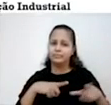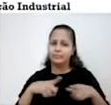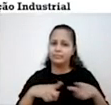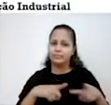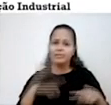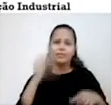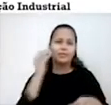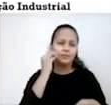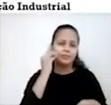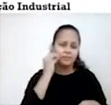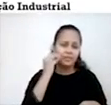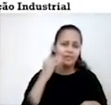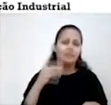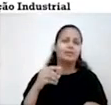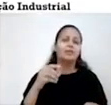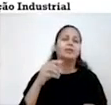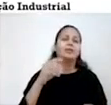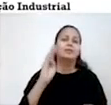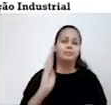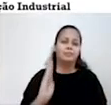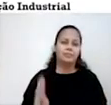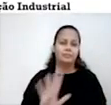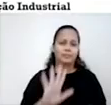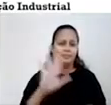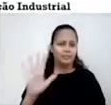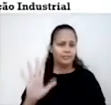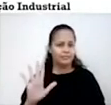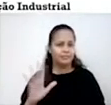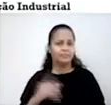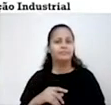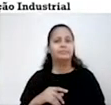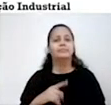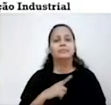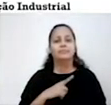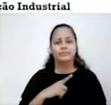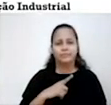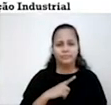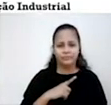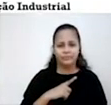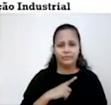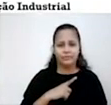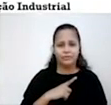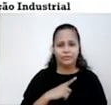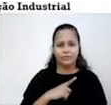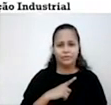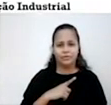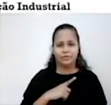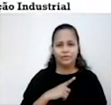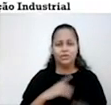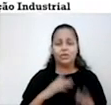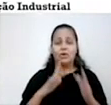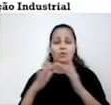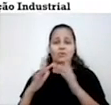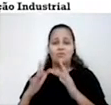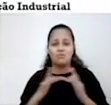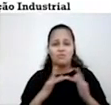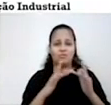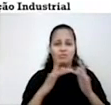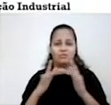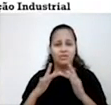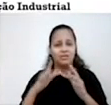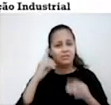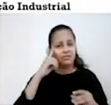operários. Então eles trouxeram essas experiências para o Brasil. Né? Alguns deles haviam tomado contato com